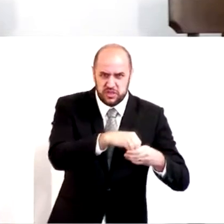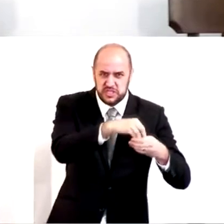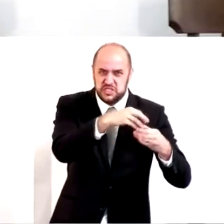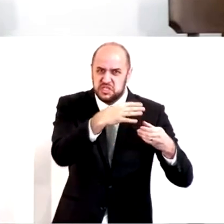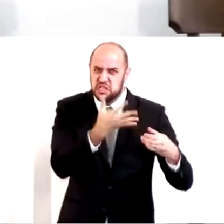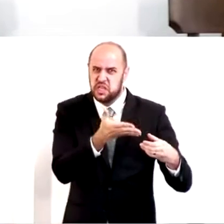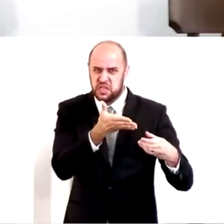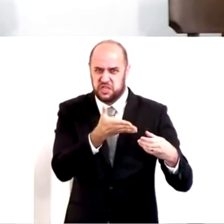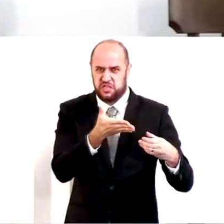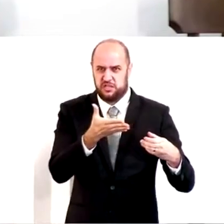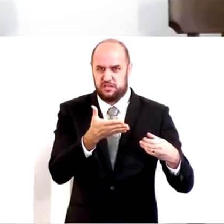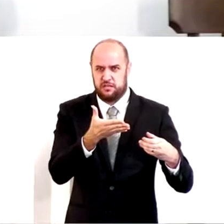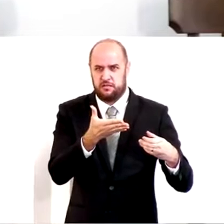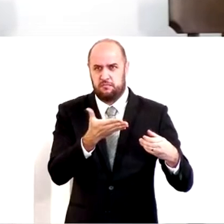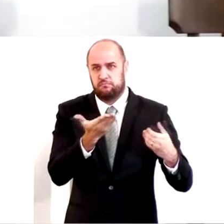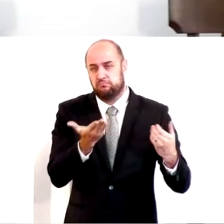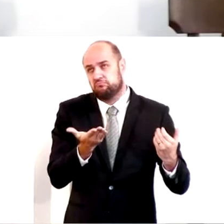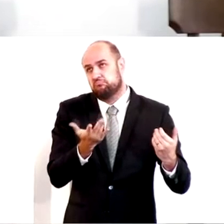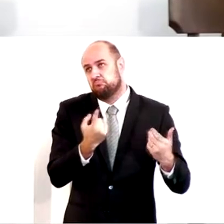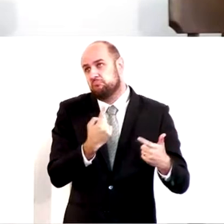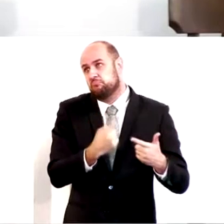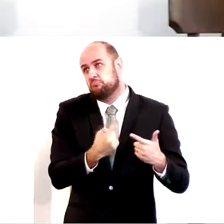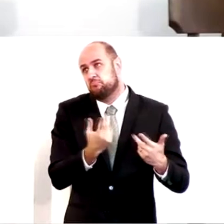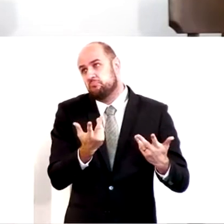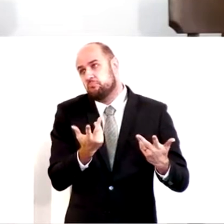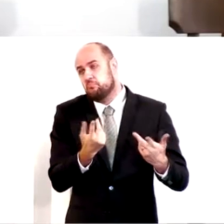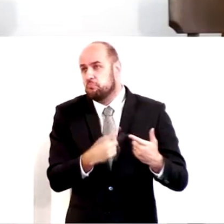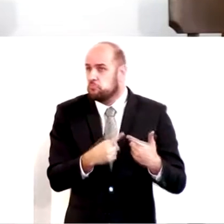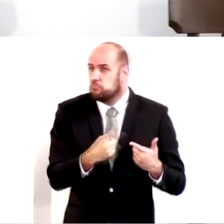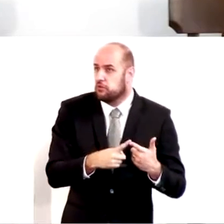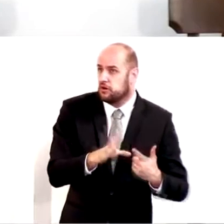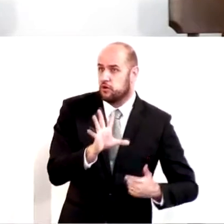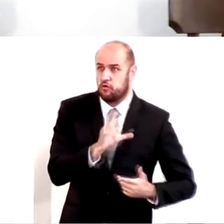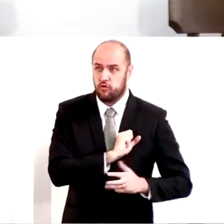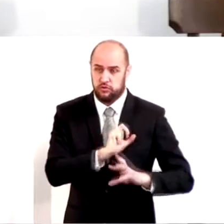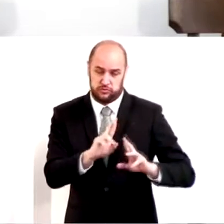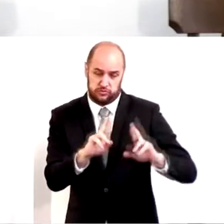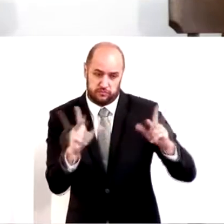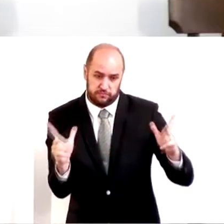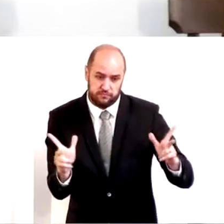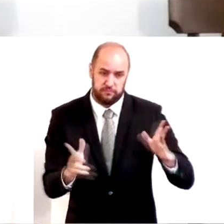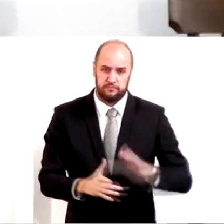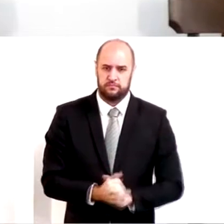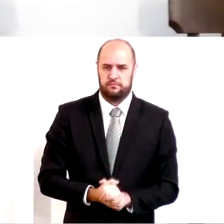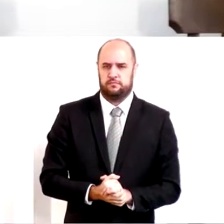essência pura e gostemos de alguma coisa adulterada.